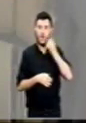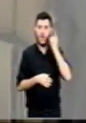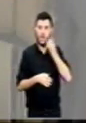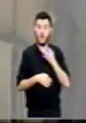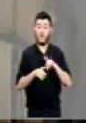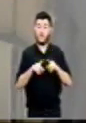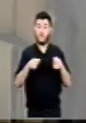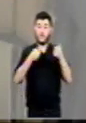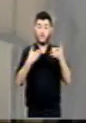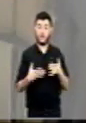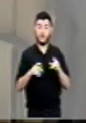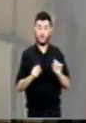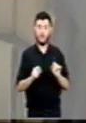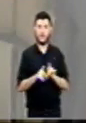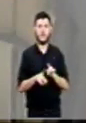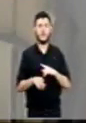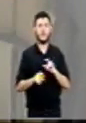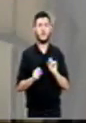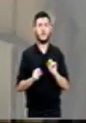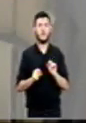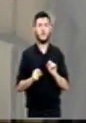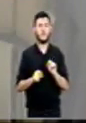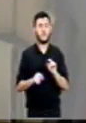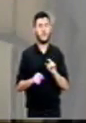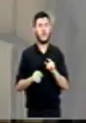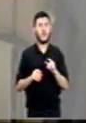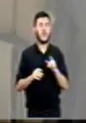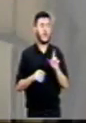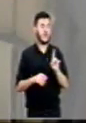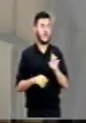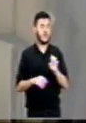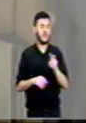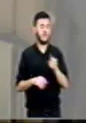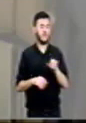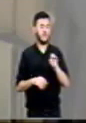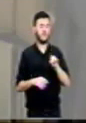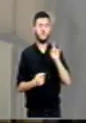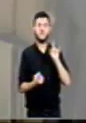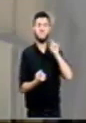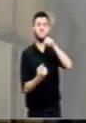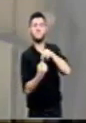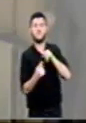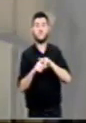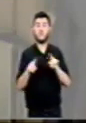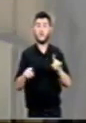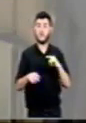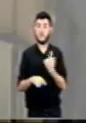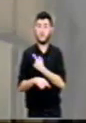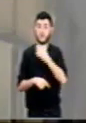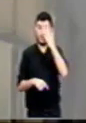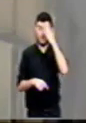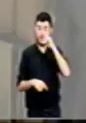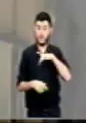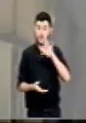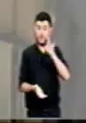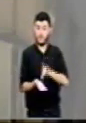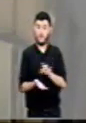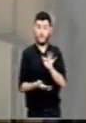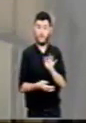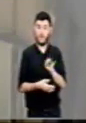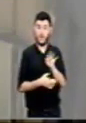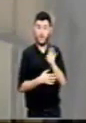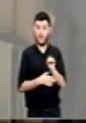É evidente desvio de finalidade. Outro ponto importante a salientar é que este fato, ou seja, um ex-parlamentar, a